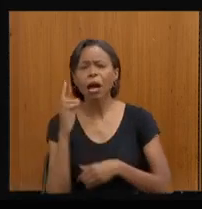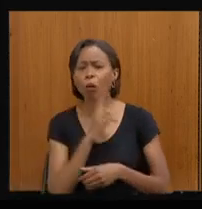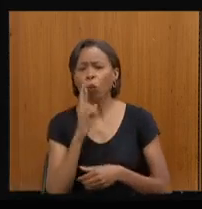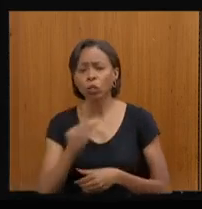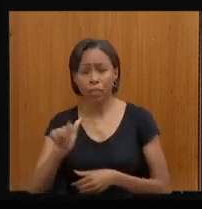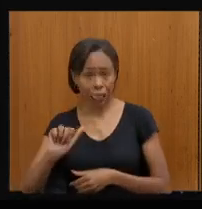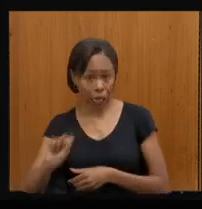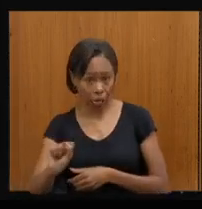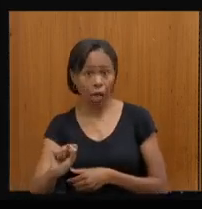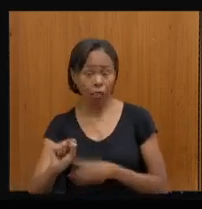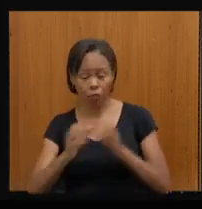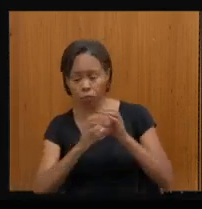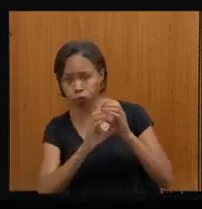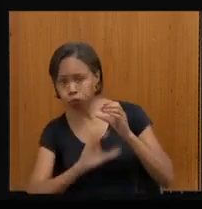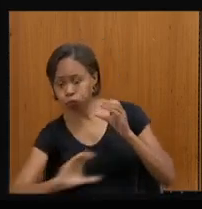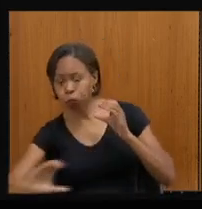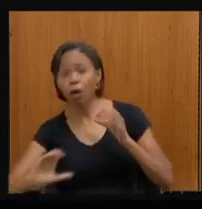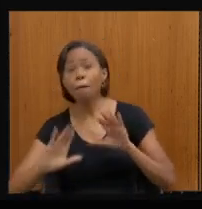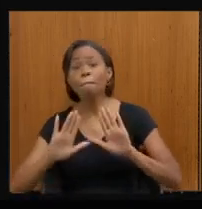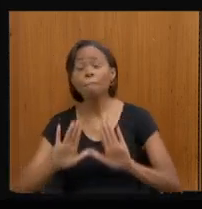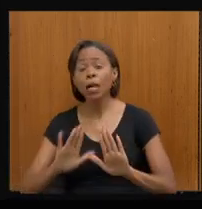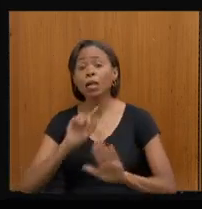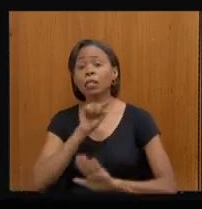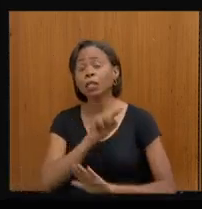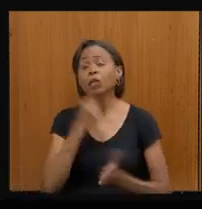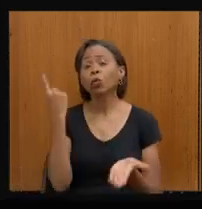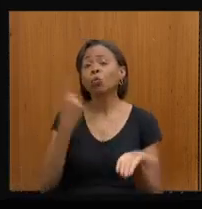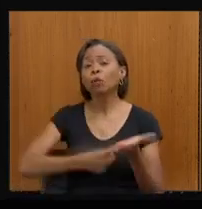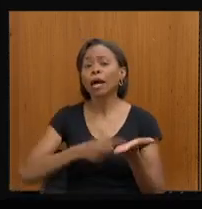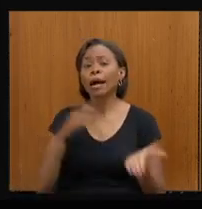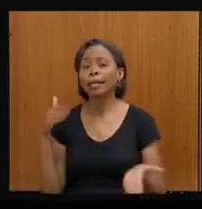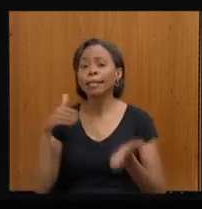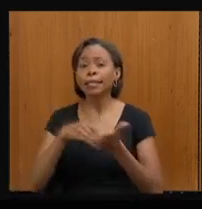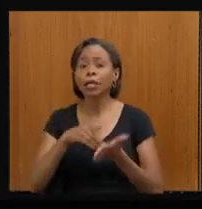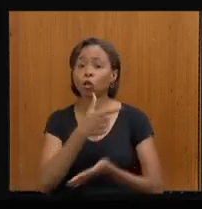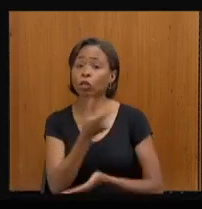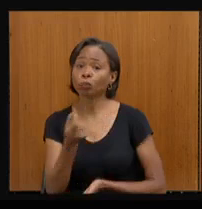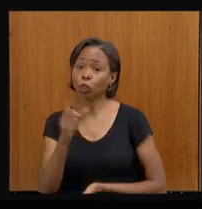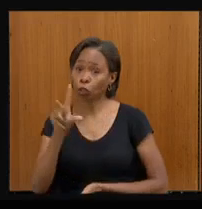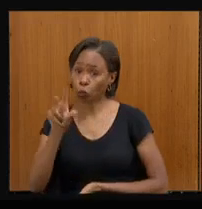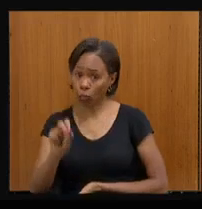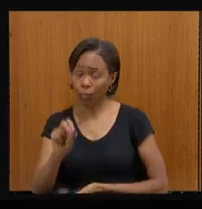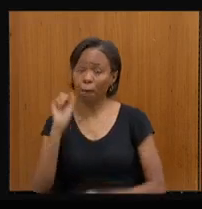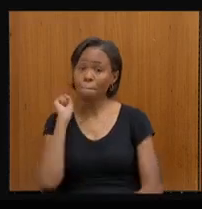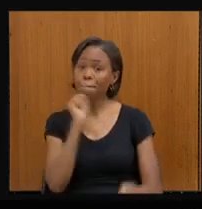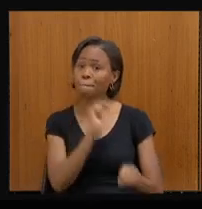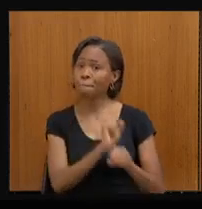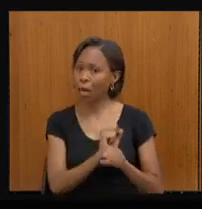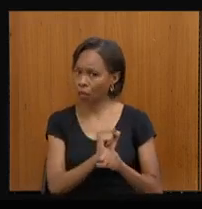mas mesmo assim ela tá comprometido até 2050 descarbonizada toda a sua economia